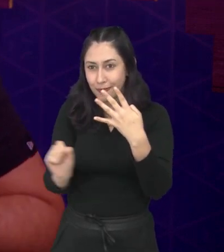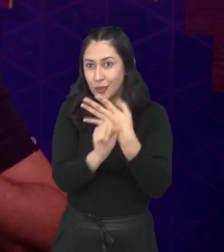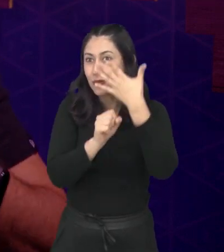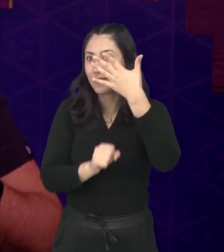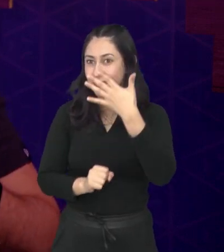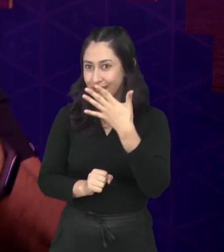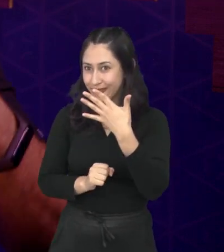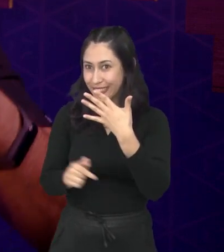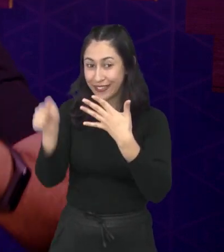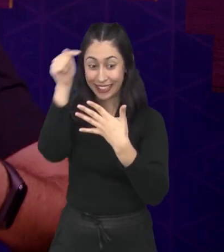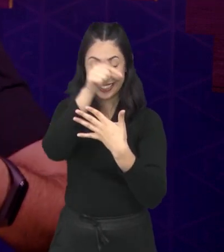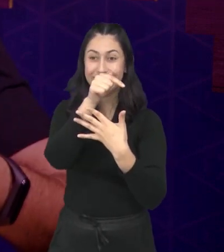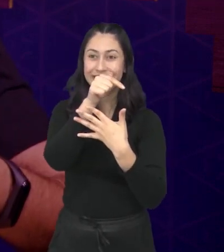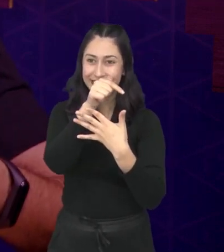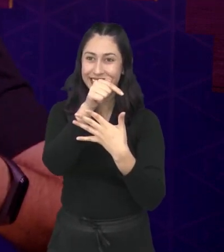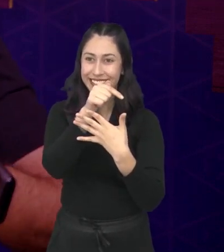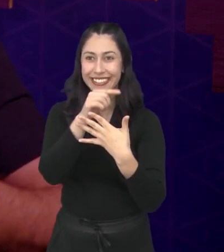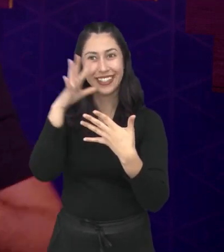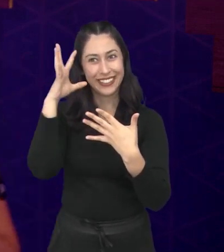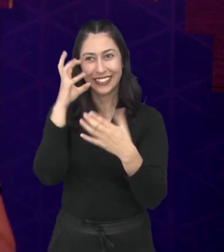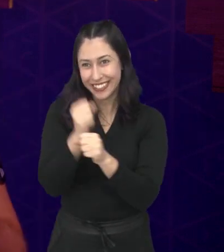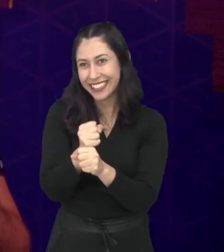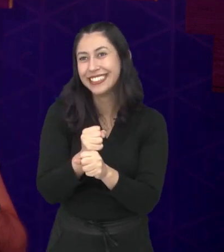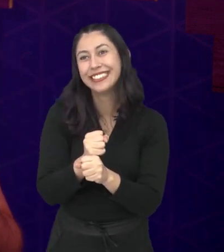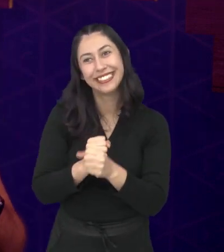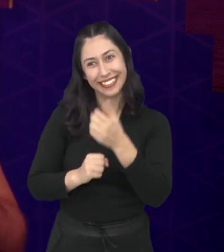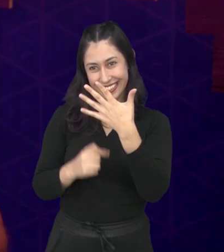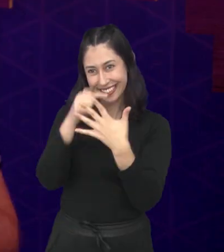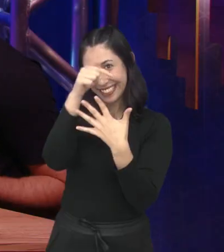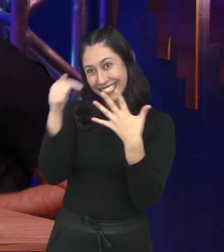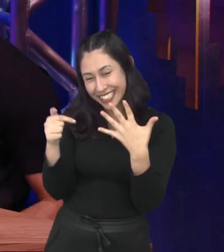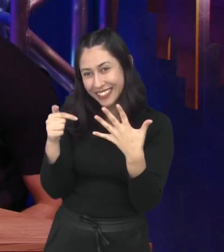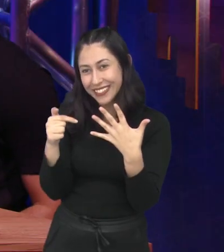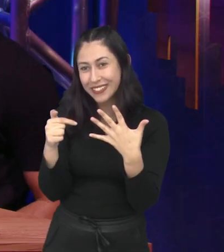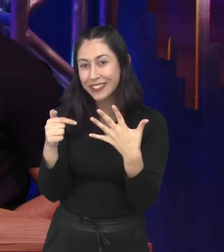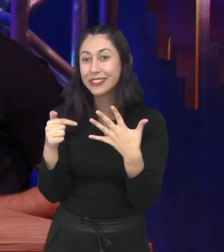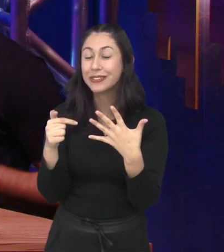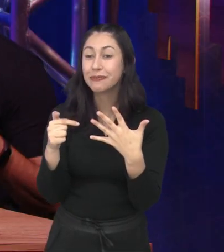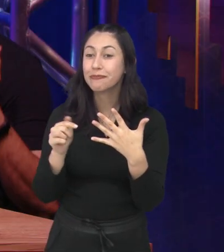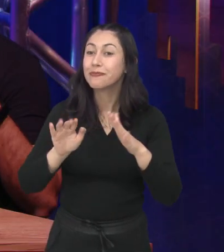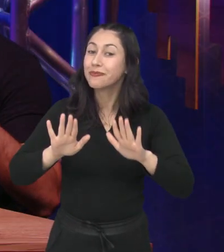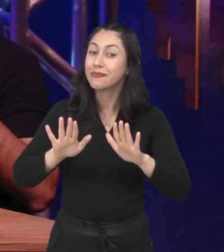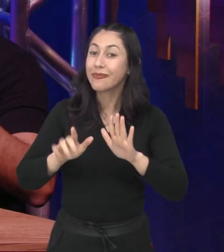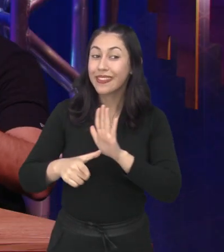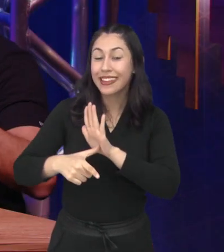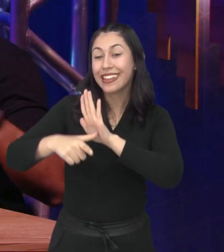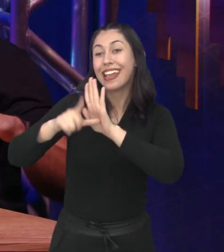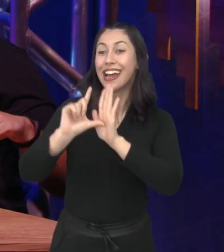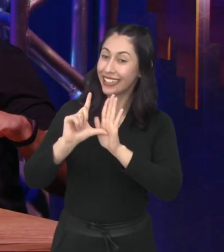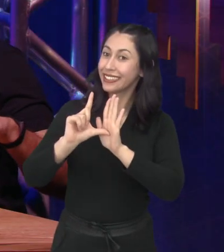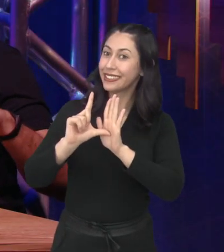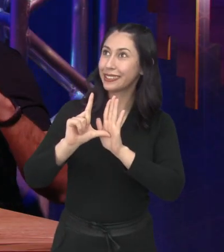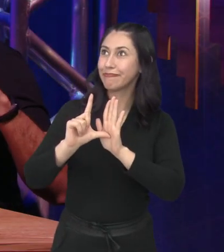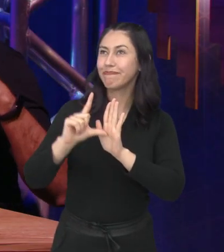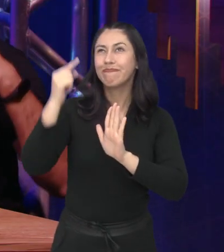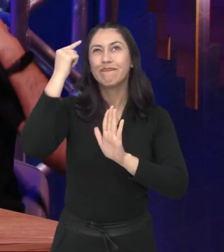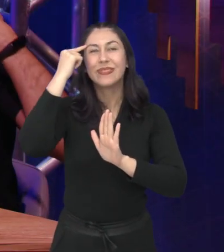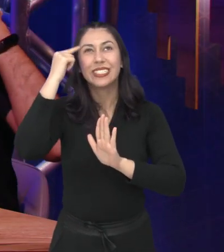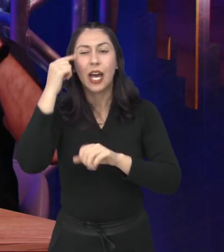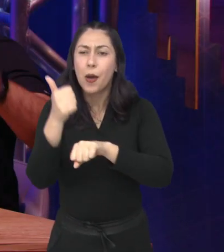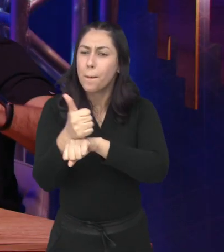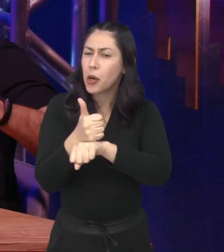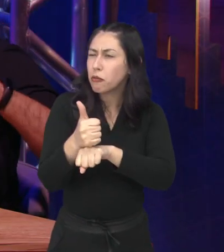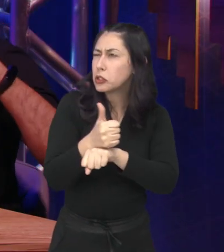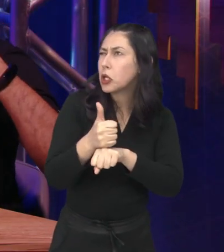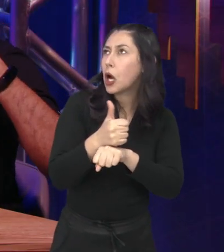4 tópicos e eu coloquei um tópico 0. Tá. Então são 5. Tá bom. que é primeiro, antes de qualquer coisa, antes de você pensar